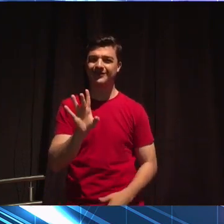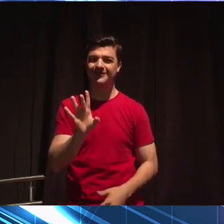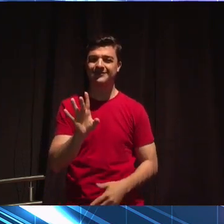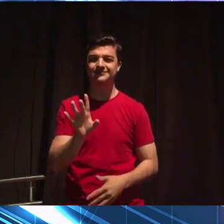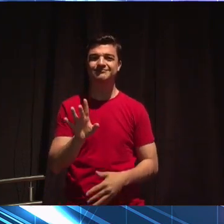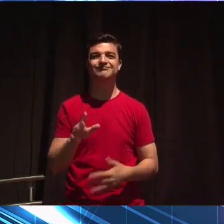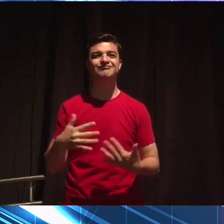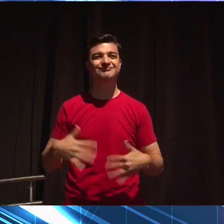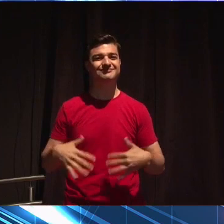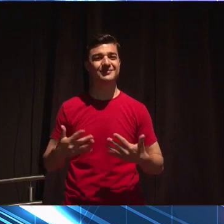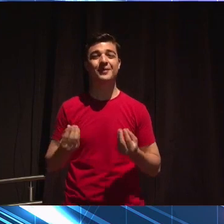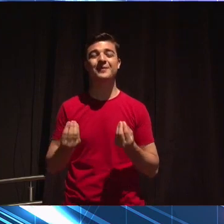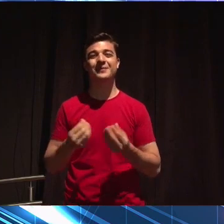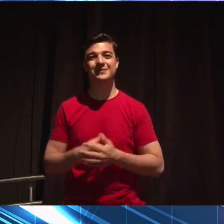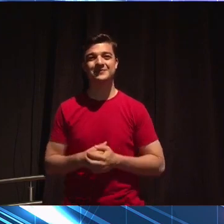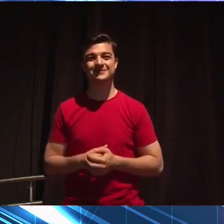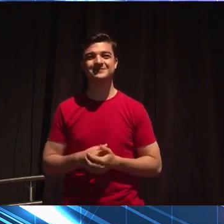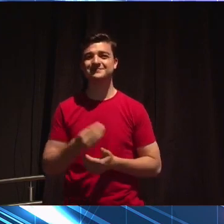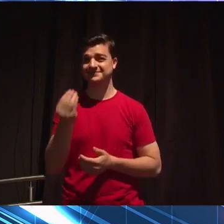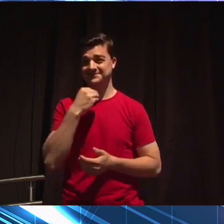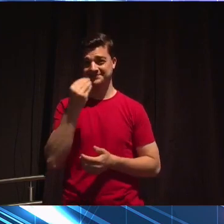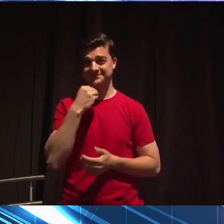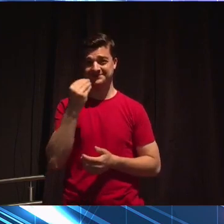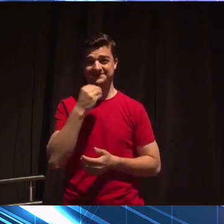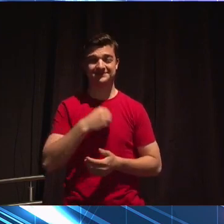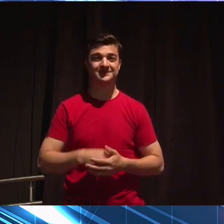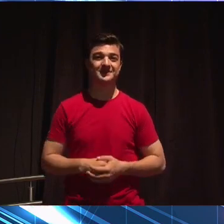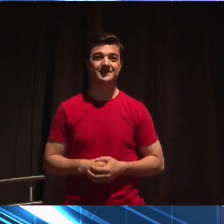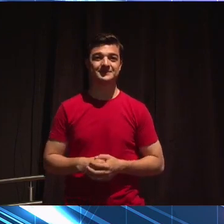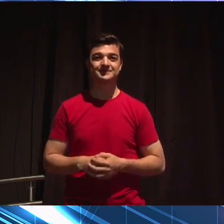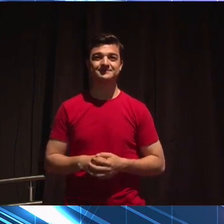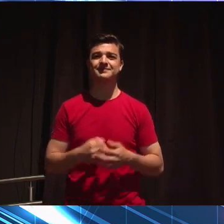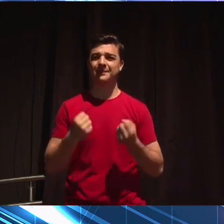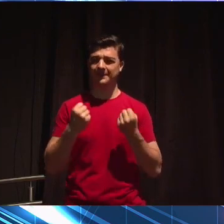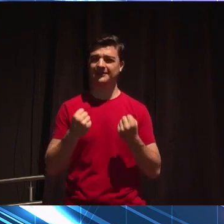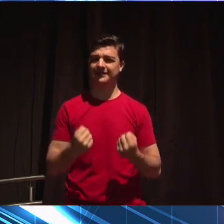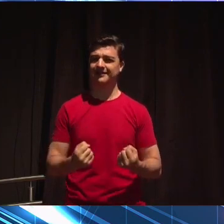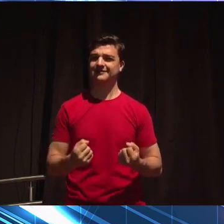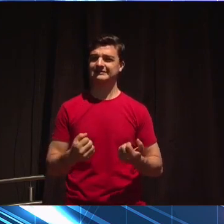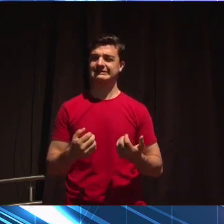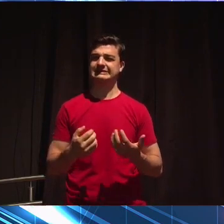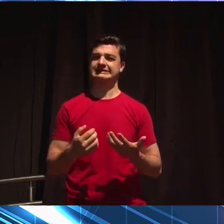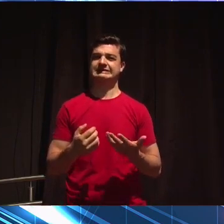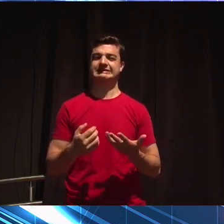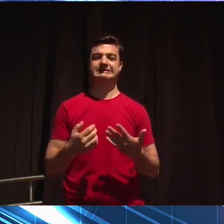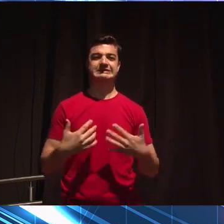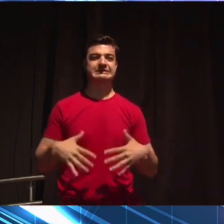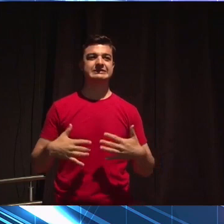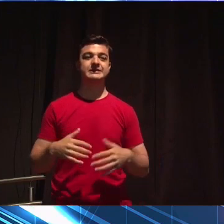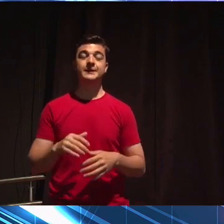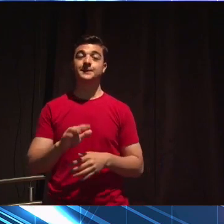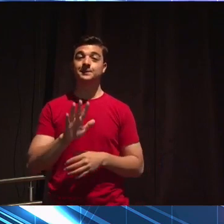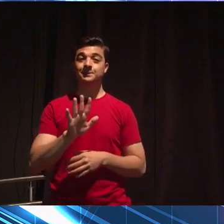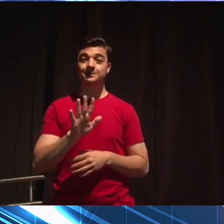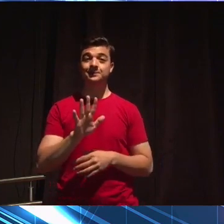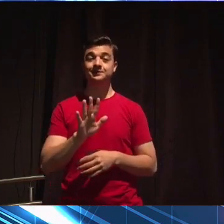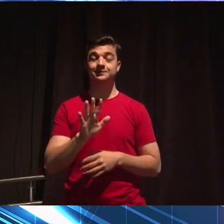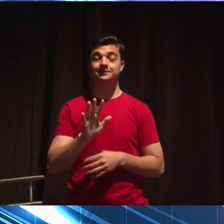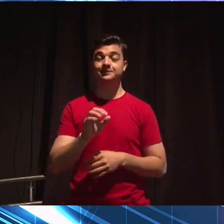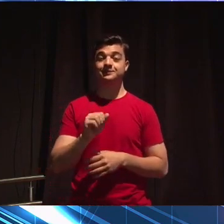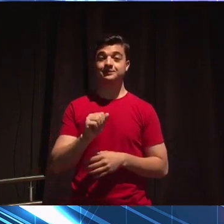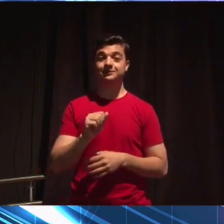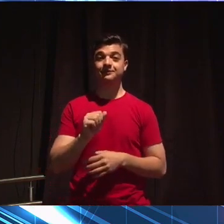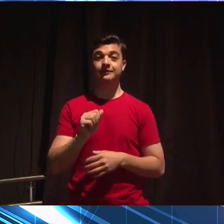o IBM 350 por $3.000, o valor da época, não corrigido, tá, por mês. E ela assumia que esse número